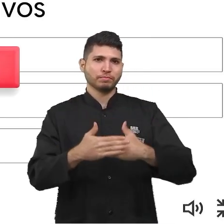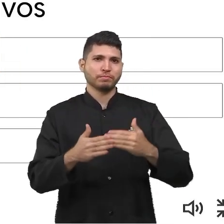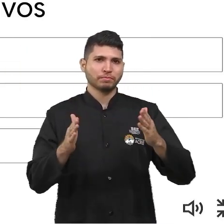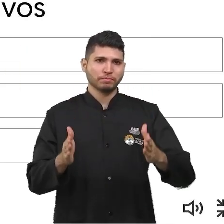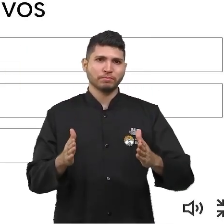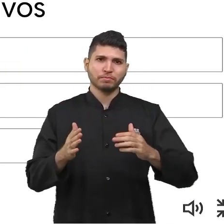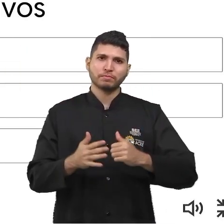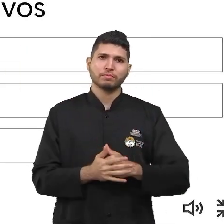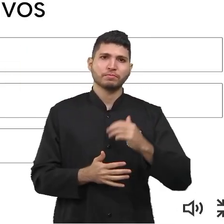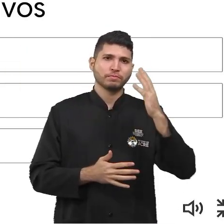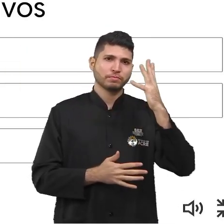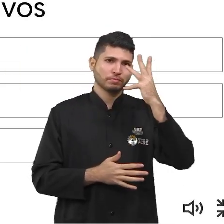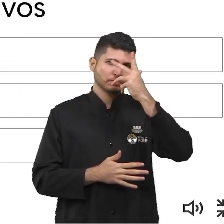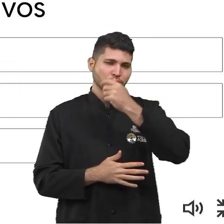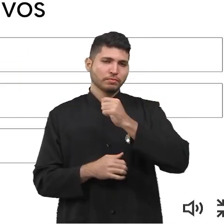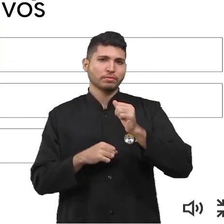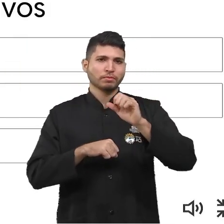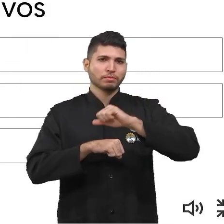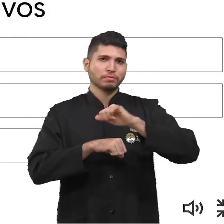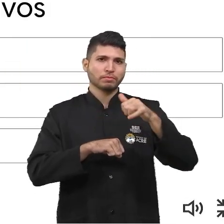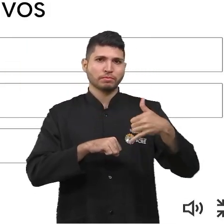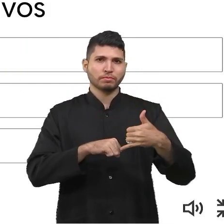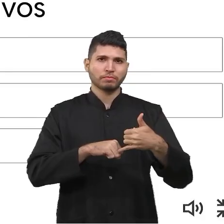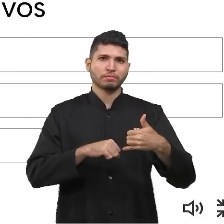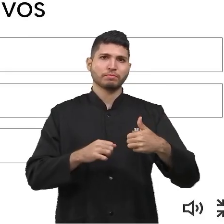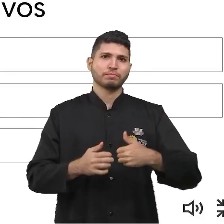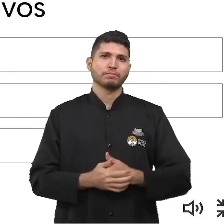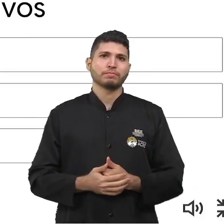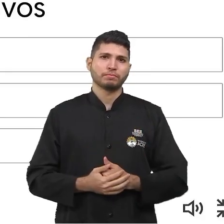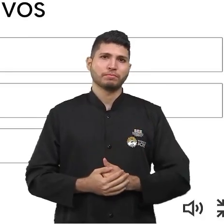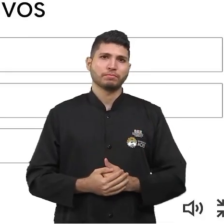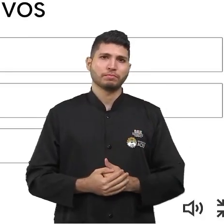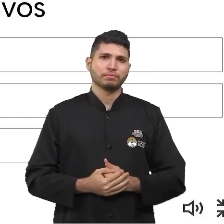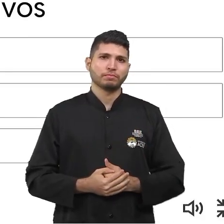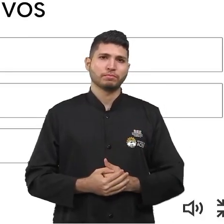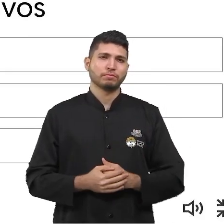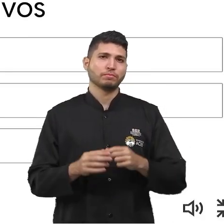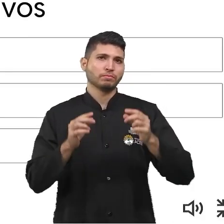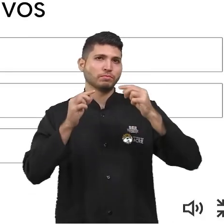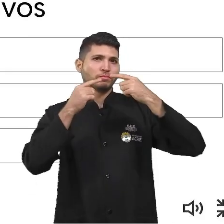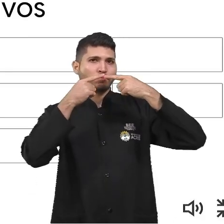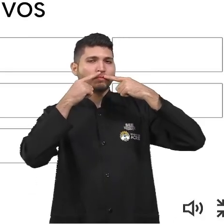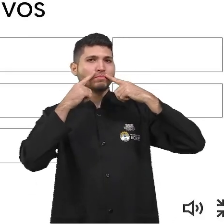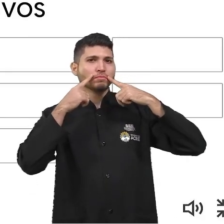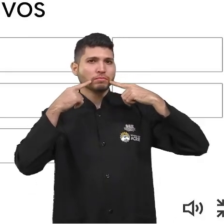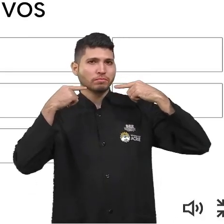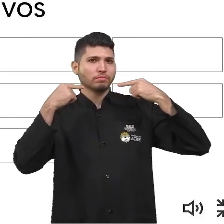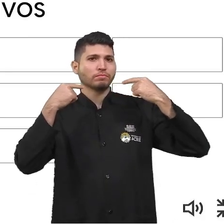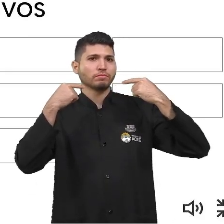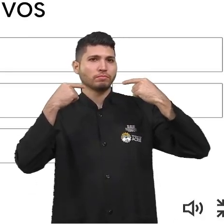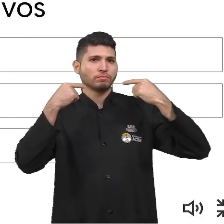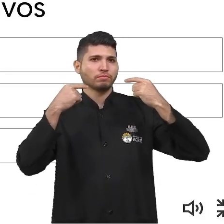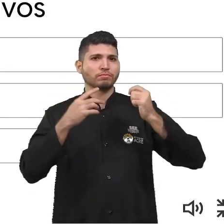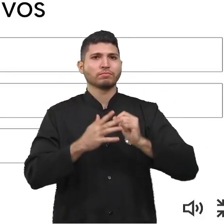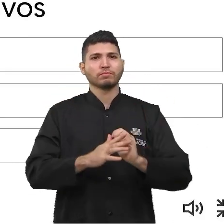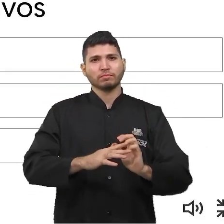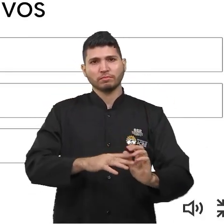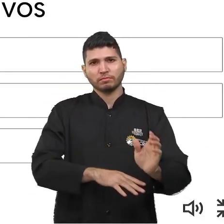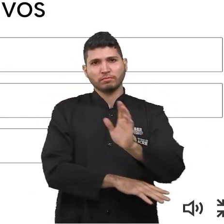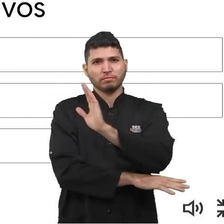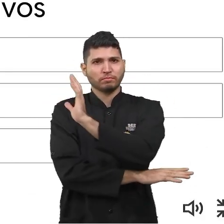é bonita, geralmente é adjetivo, bigotes, que são os bigodes, bosque, que é floresta,